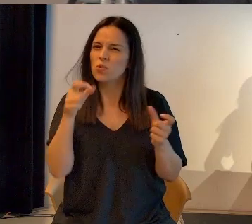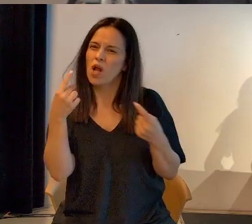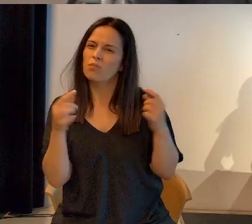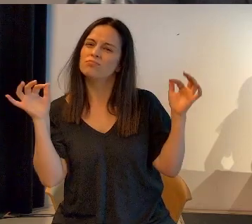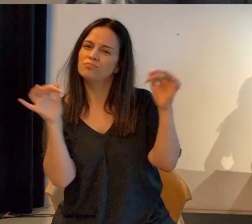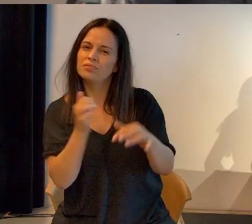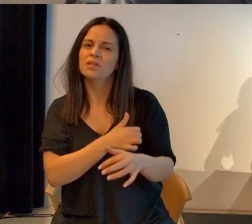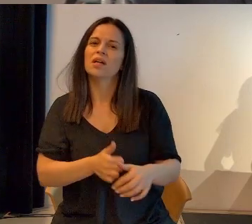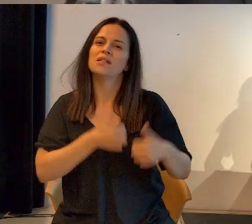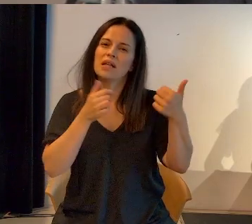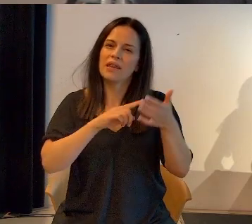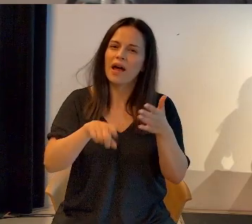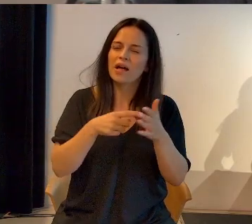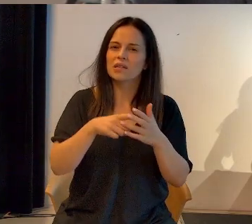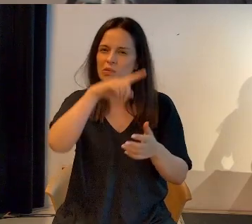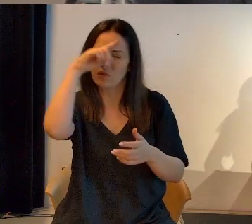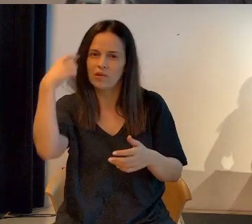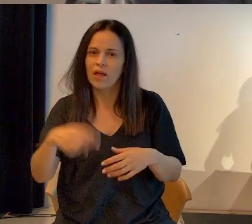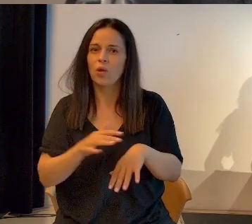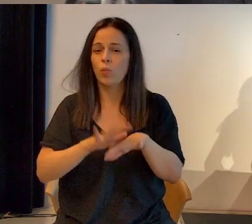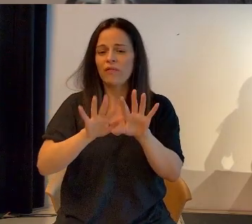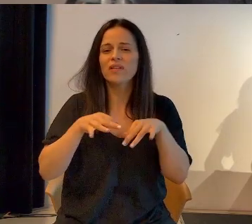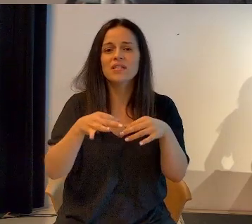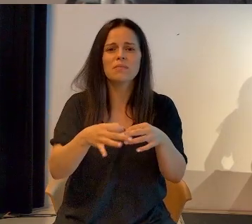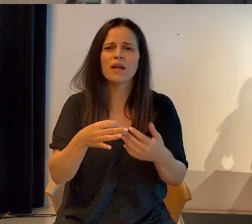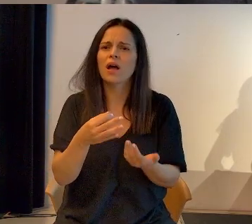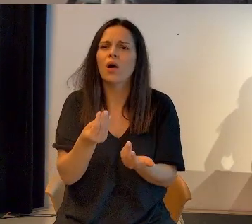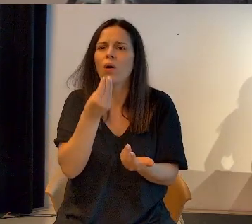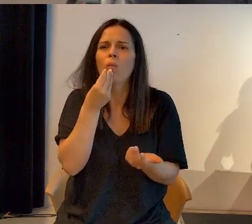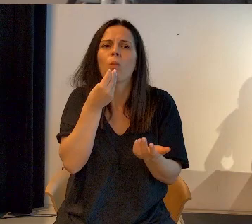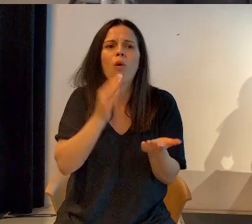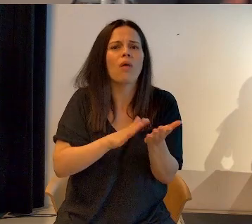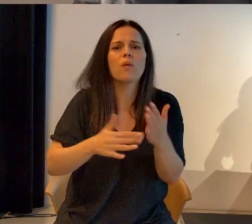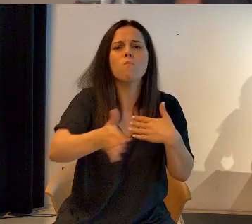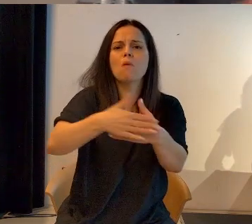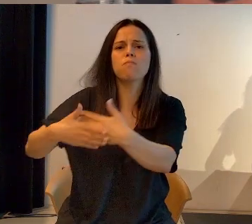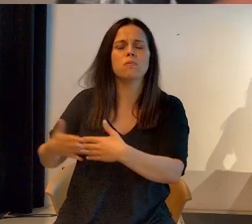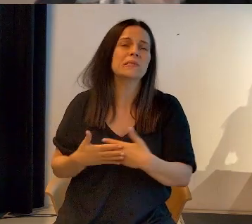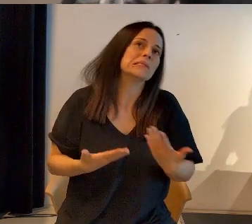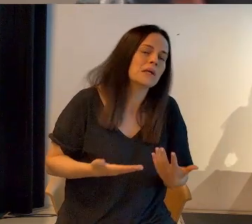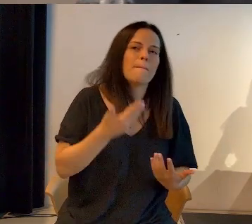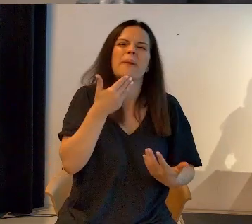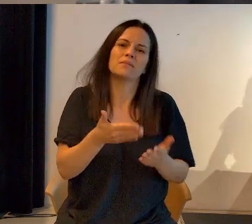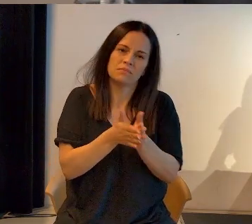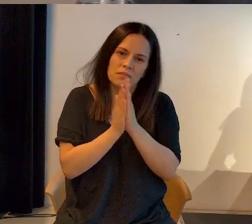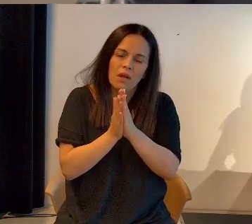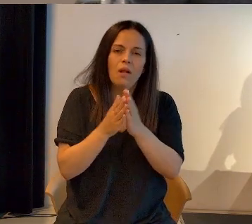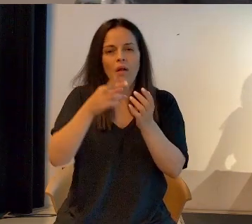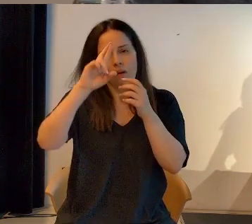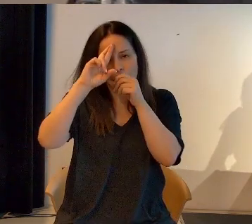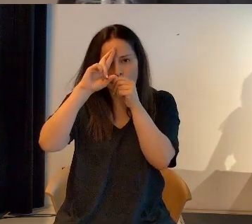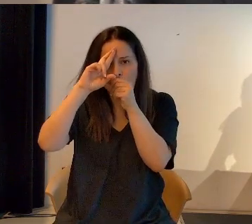ter locais para comer, especialmente ao fim de semana. Portanto, o meu apelo é que se façam um esforço,